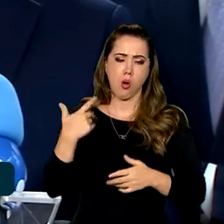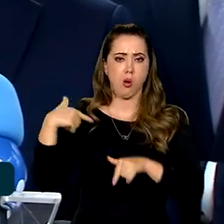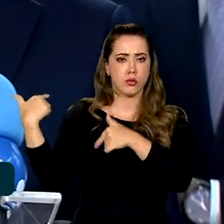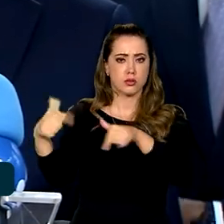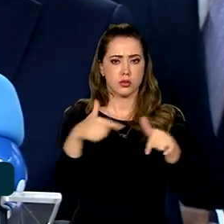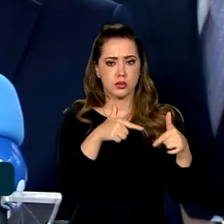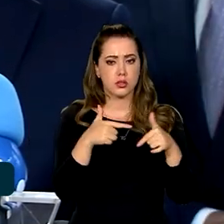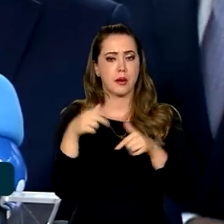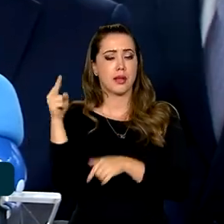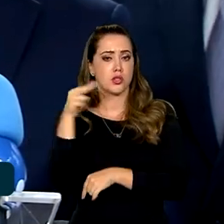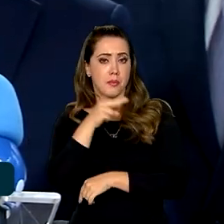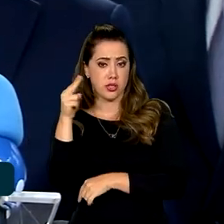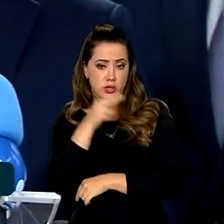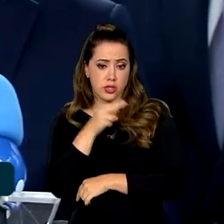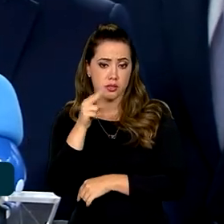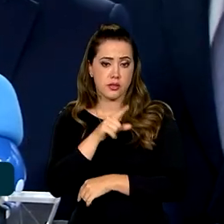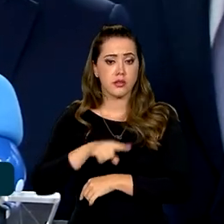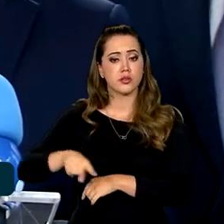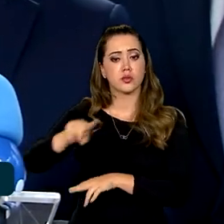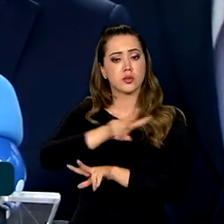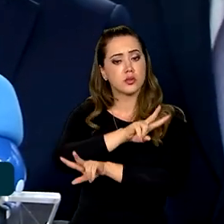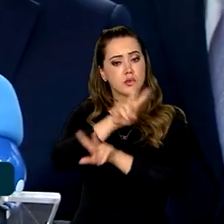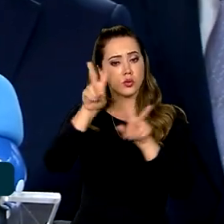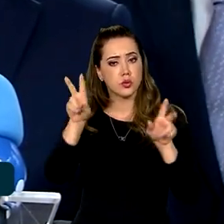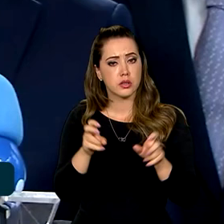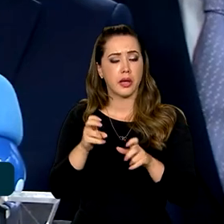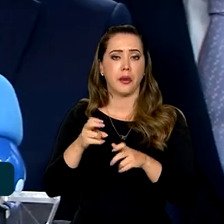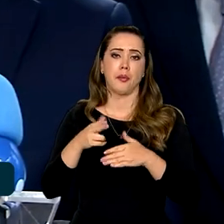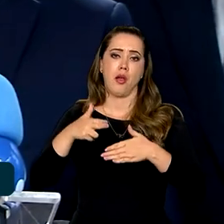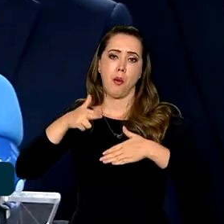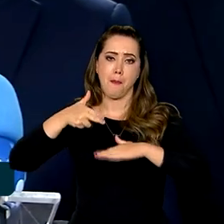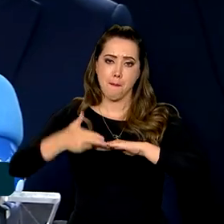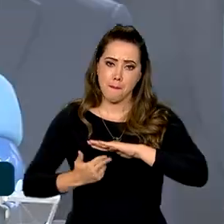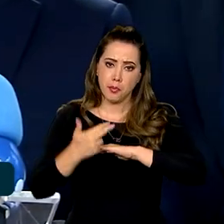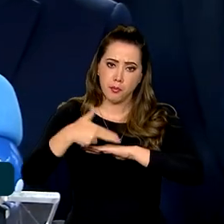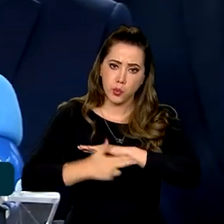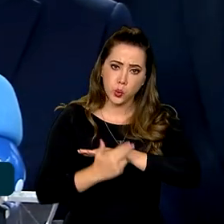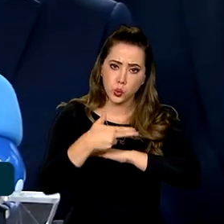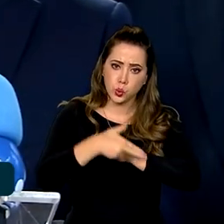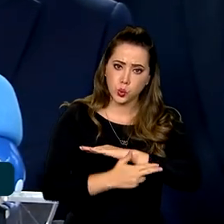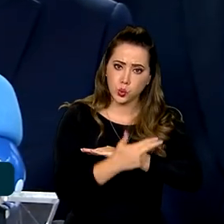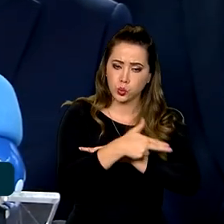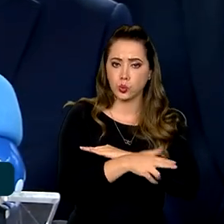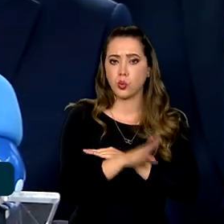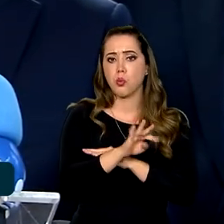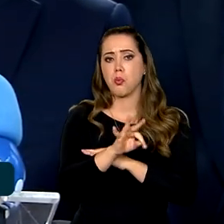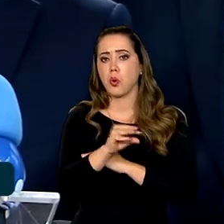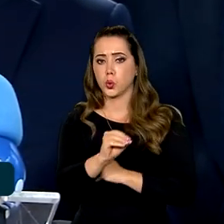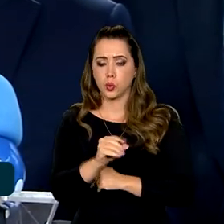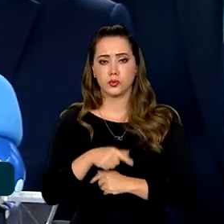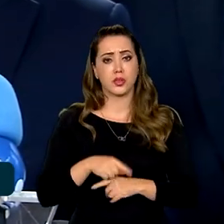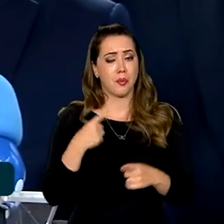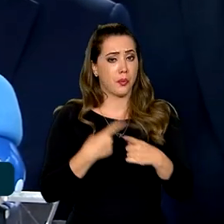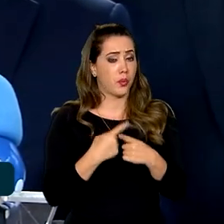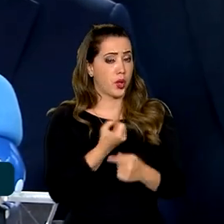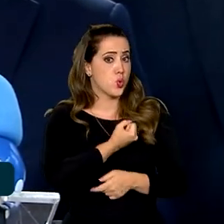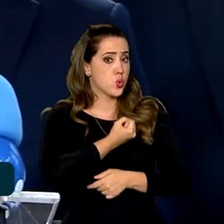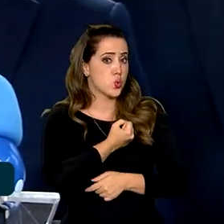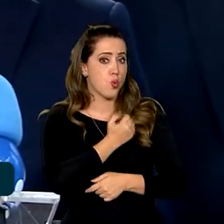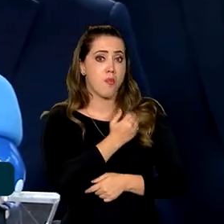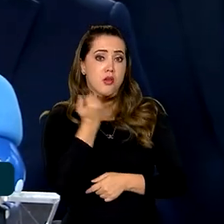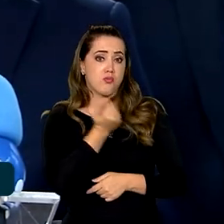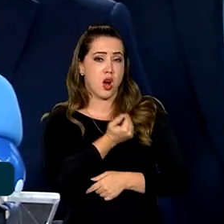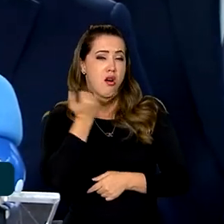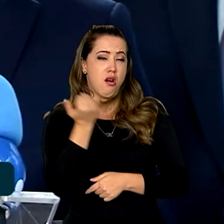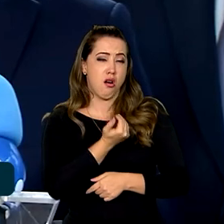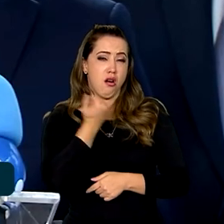ação emergencial em relação aos botos e tucuxis, não só pela mortandade em